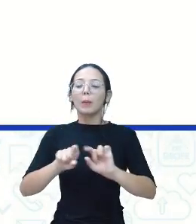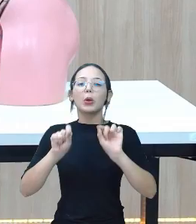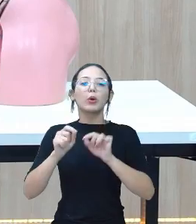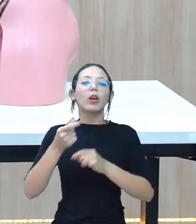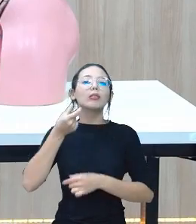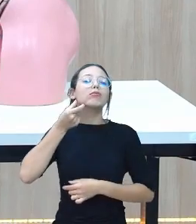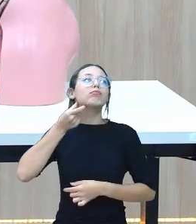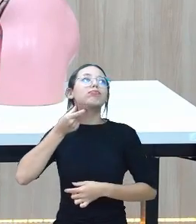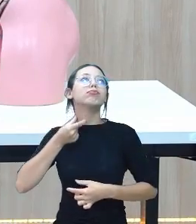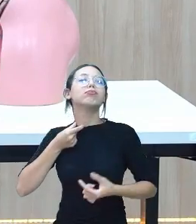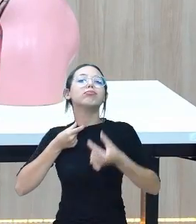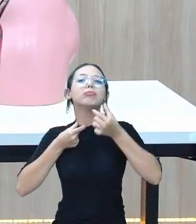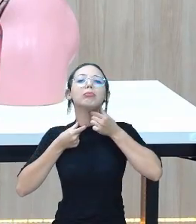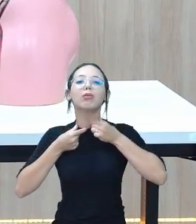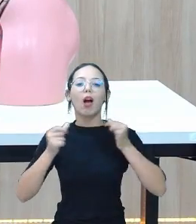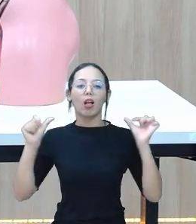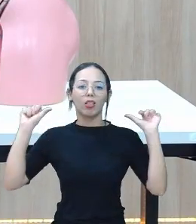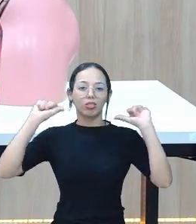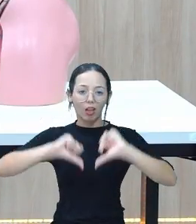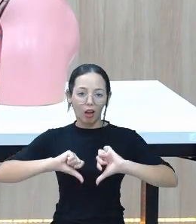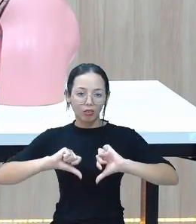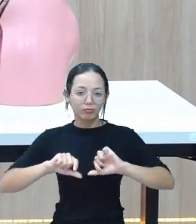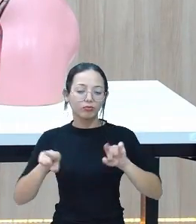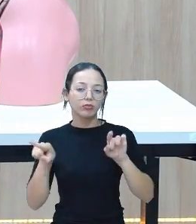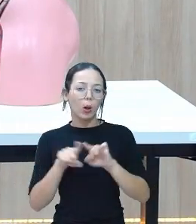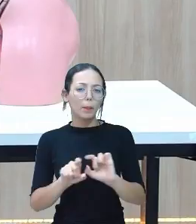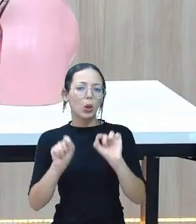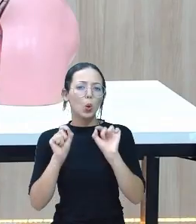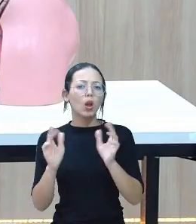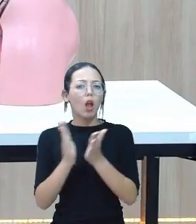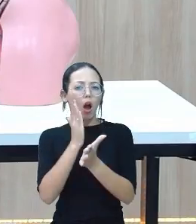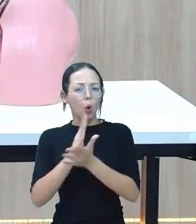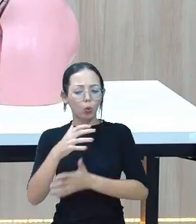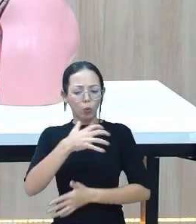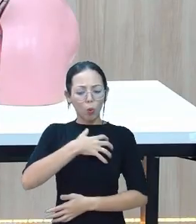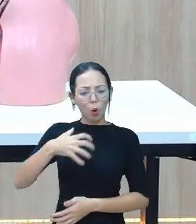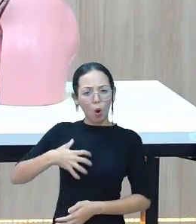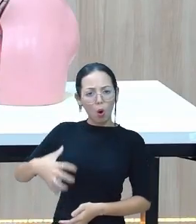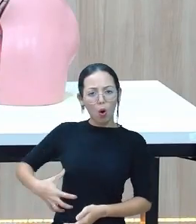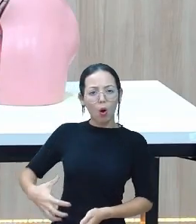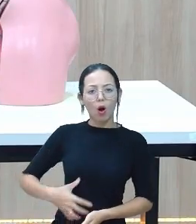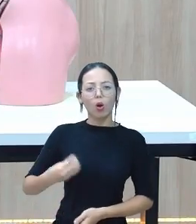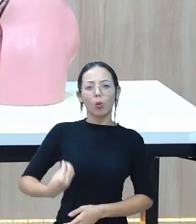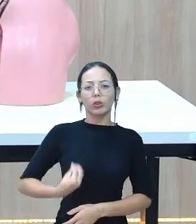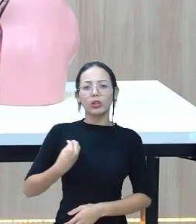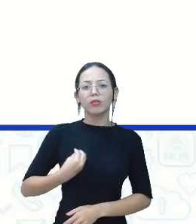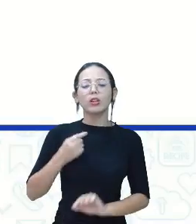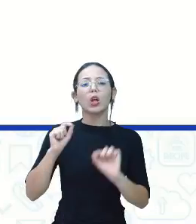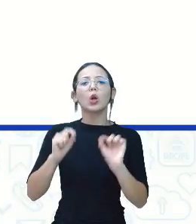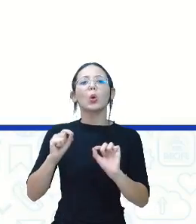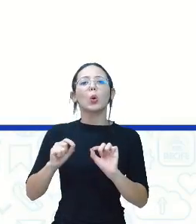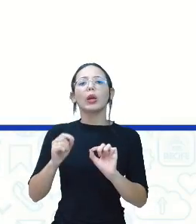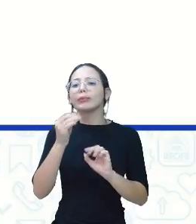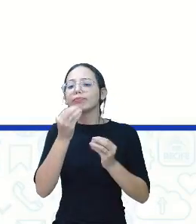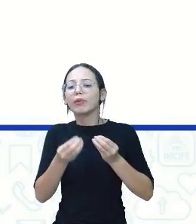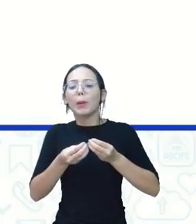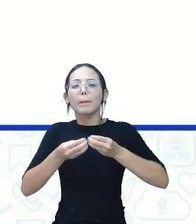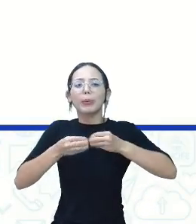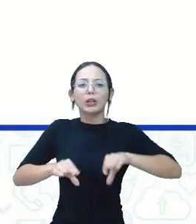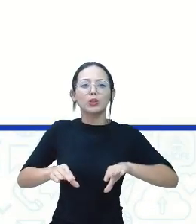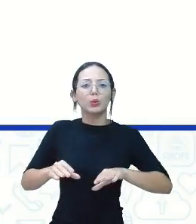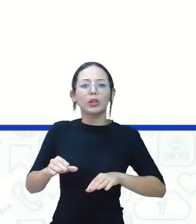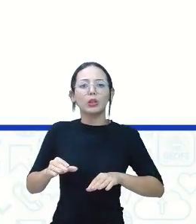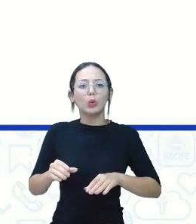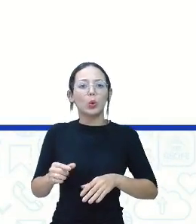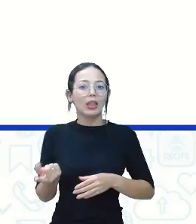vimos aqui agora, né? Pode atingir órgãos vitais e causar danos irreversíveis, quer